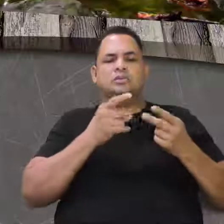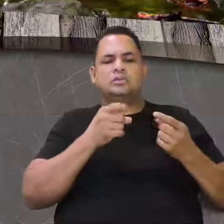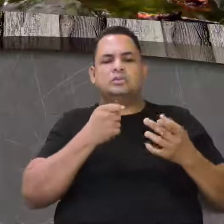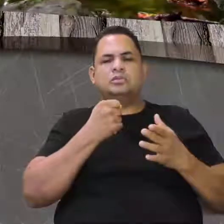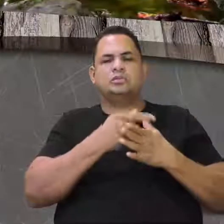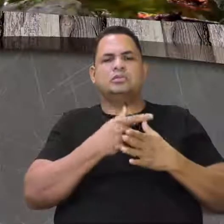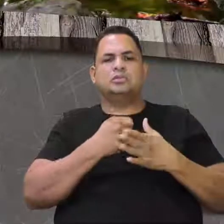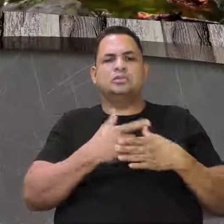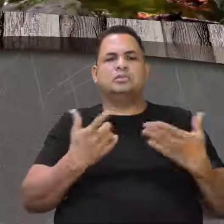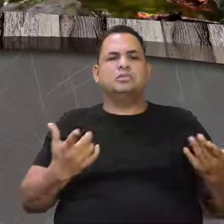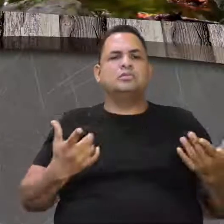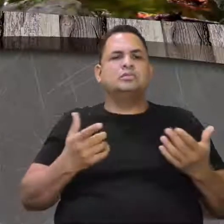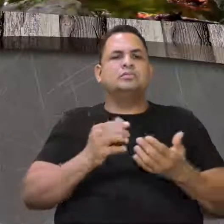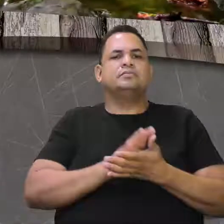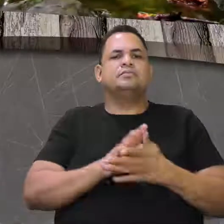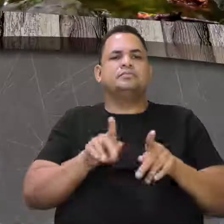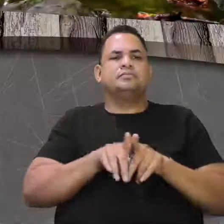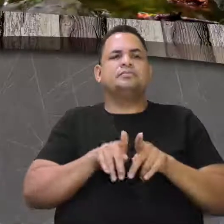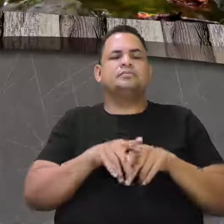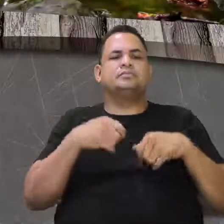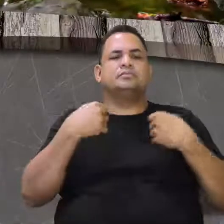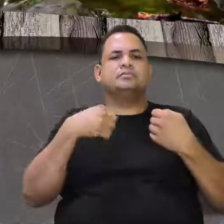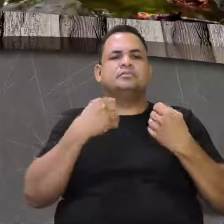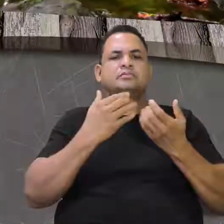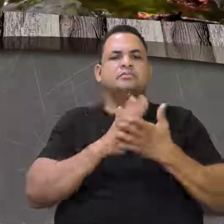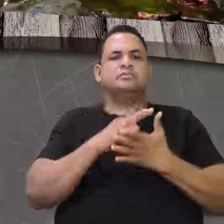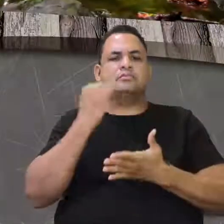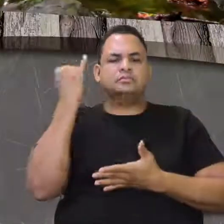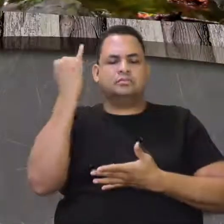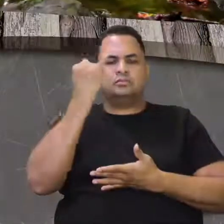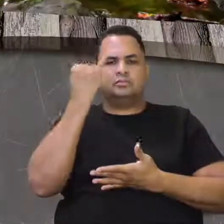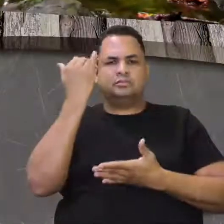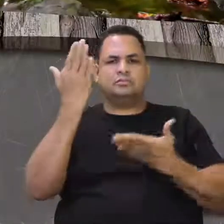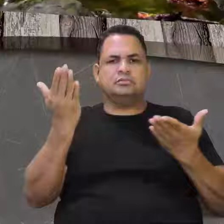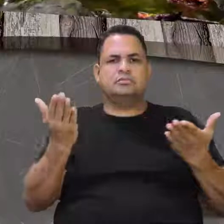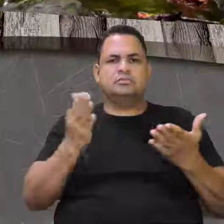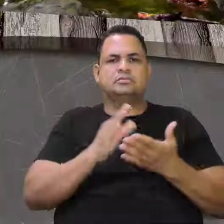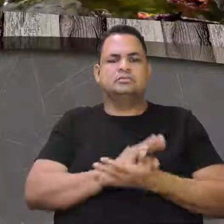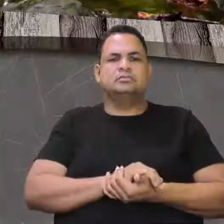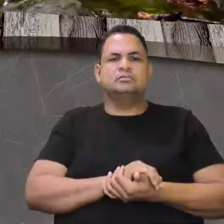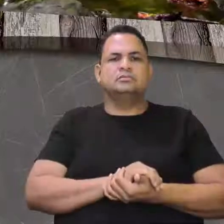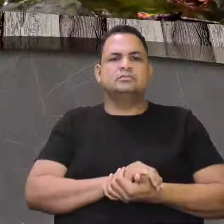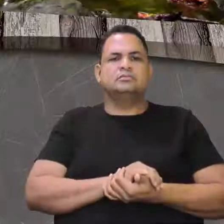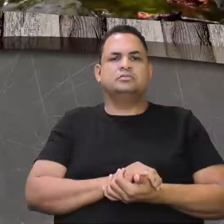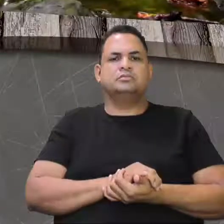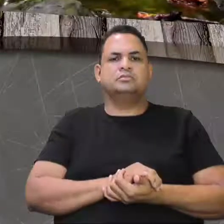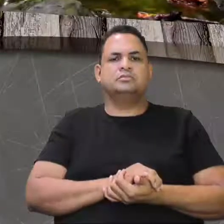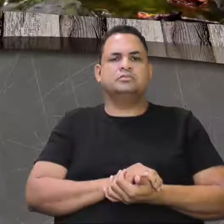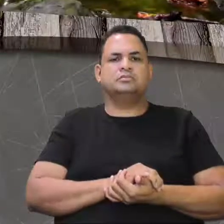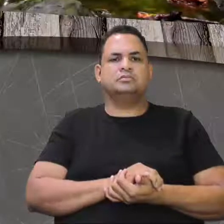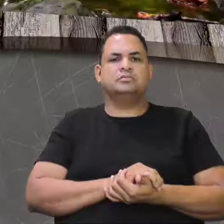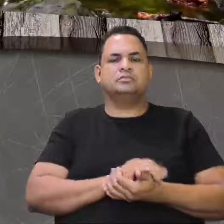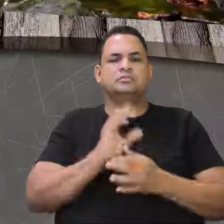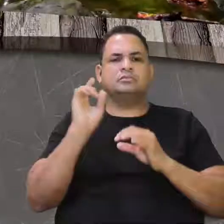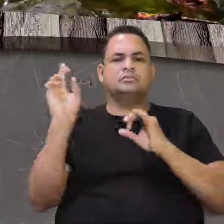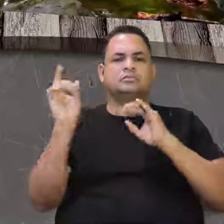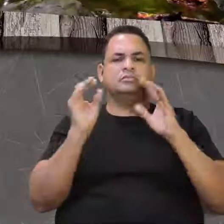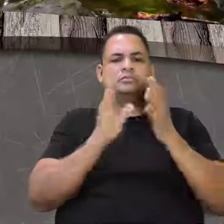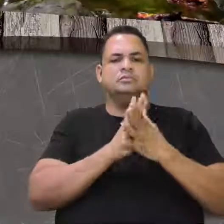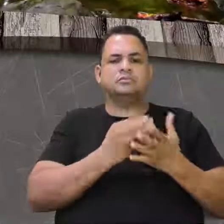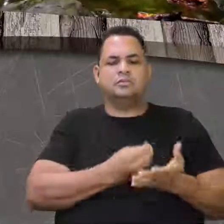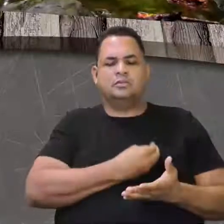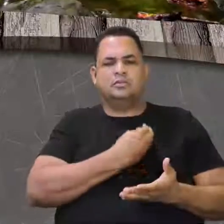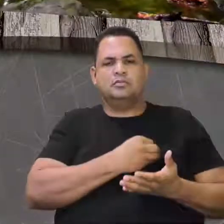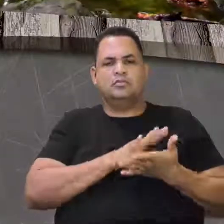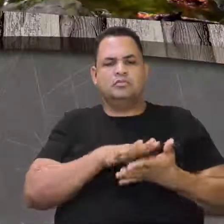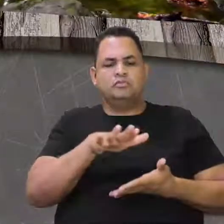comercialização, tá? Então, o que a gente precisa destacar aqui é justamente isso. Cada